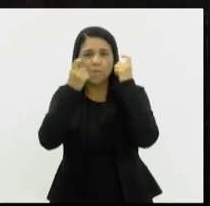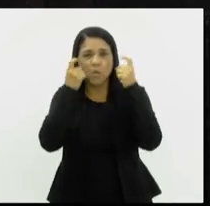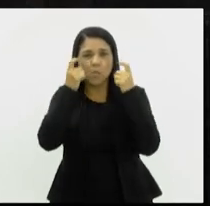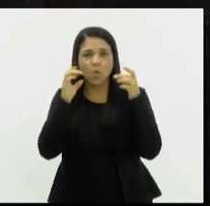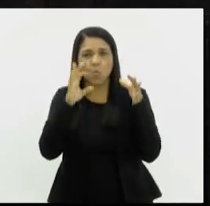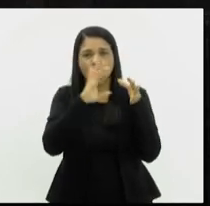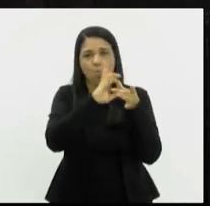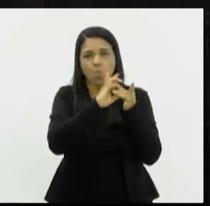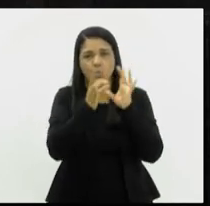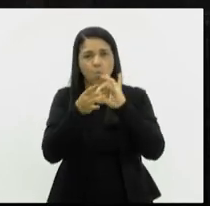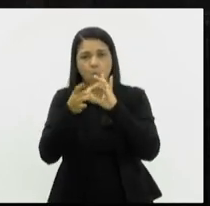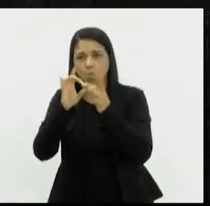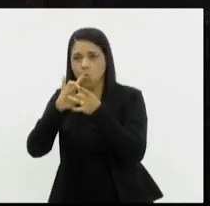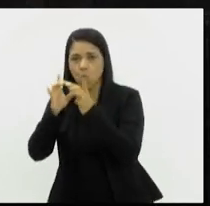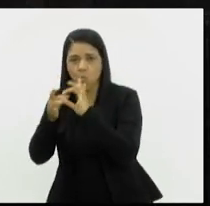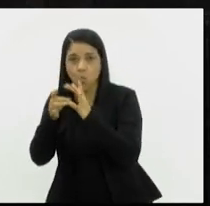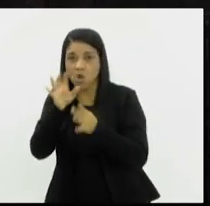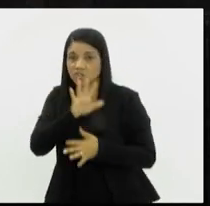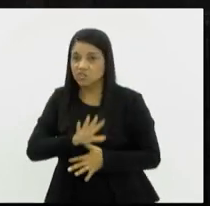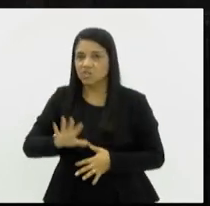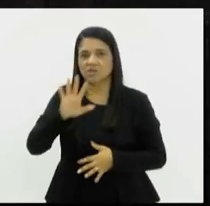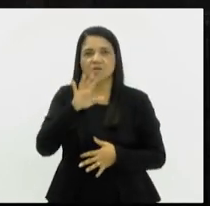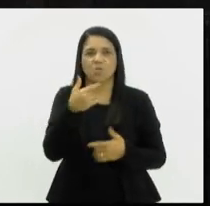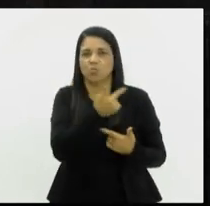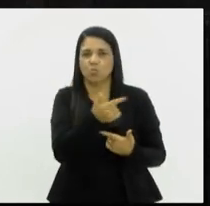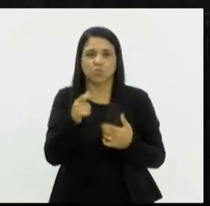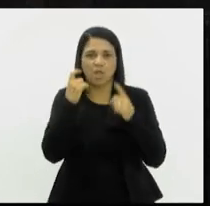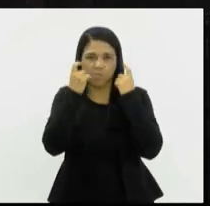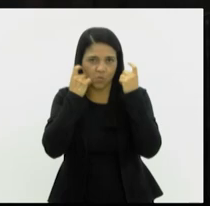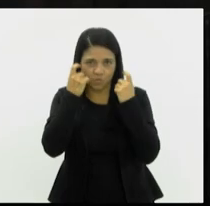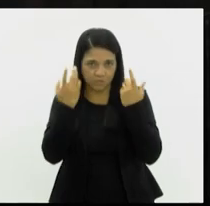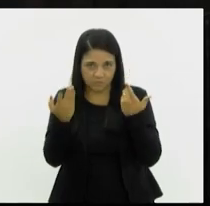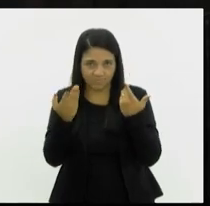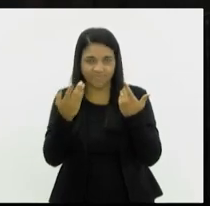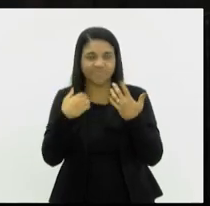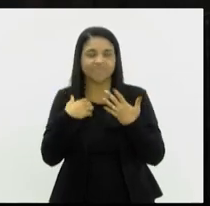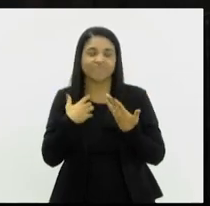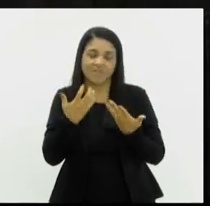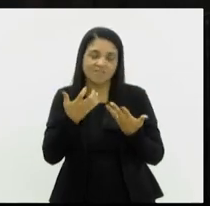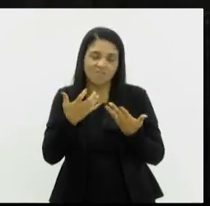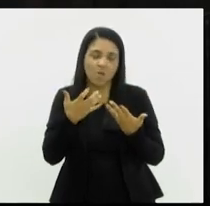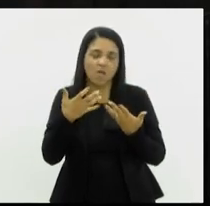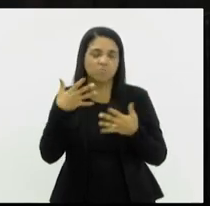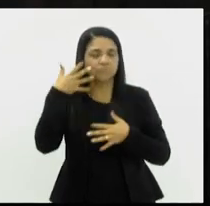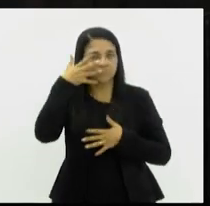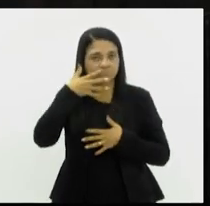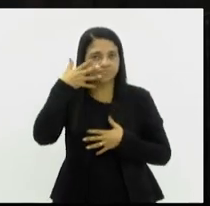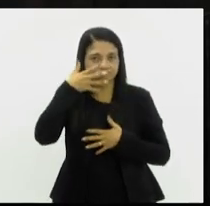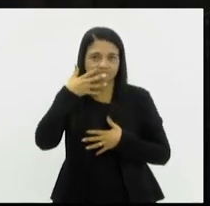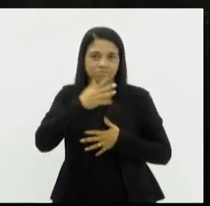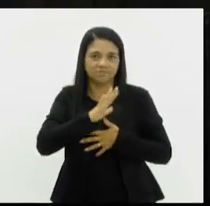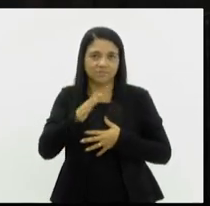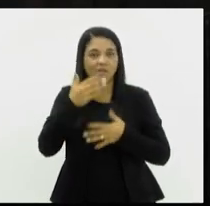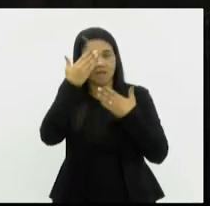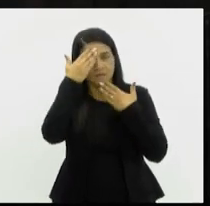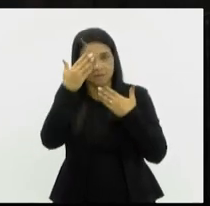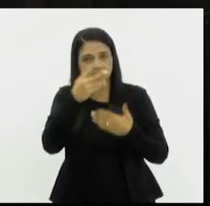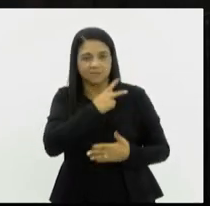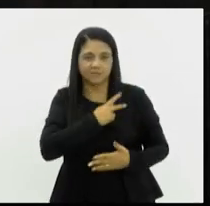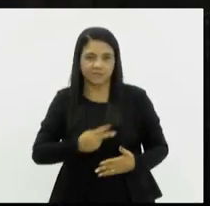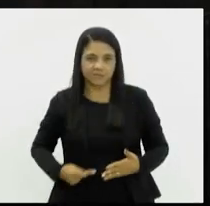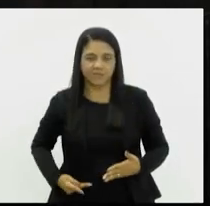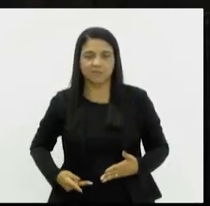contexto mais geral. Então, era isso que eu queria expor, senhor presidente. Agradeço aí